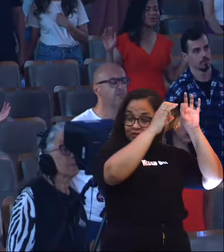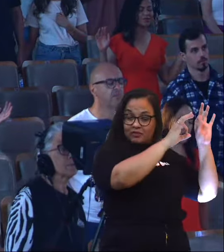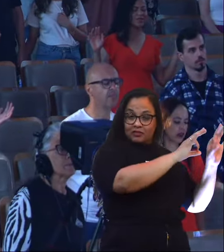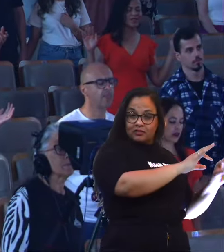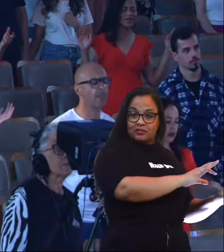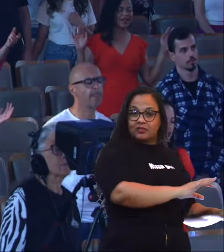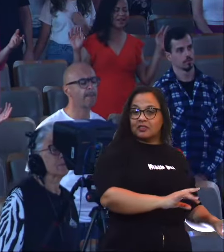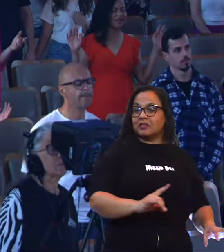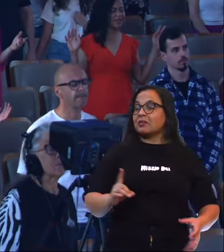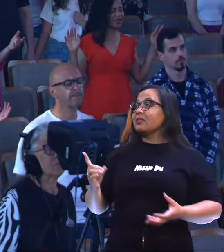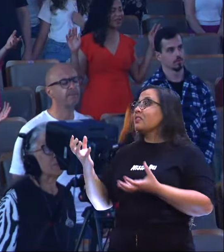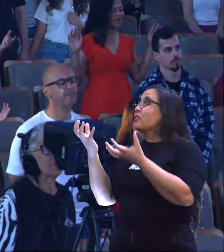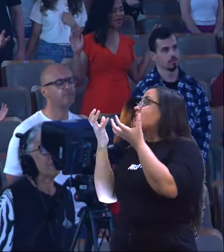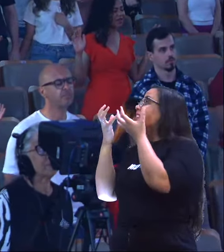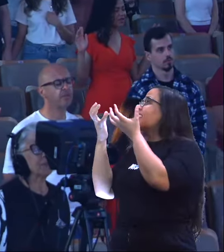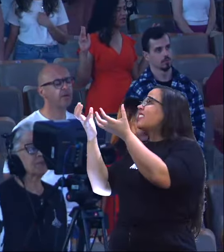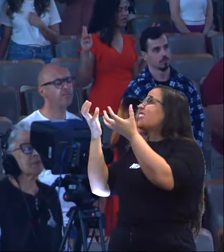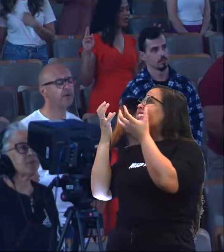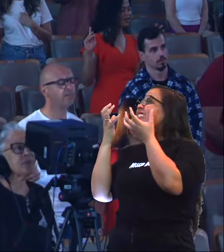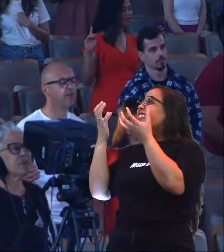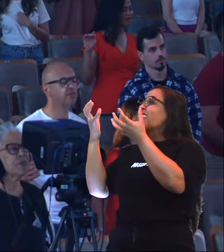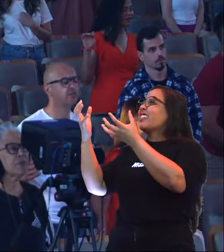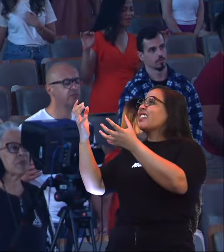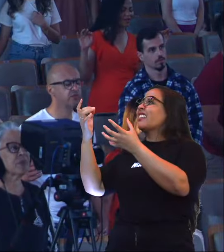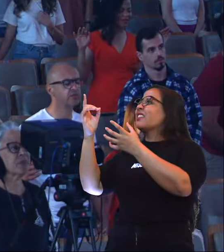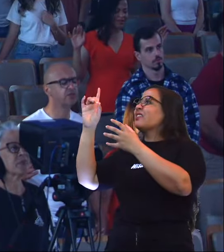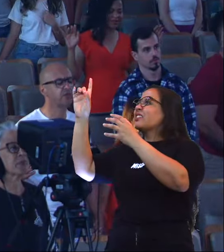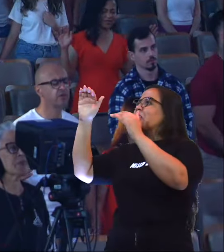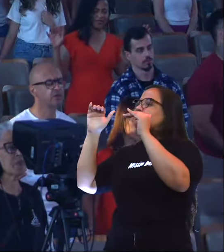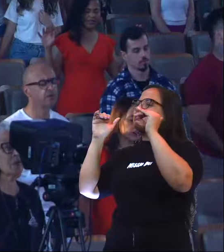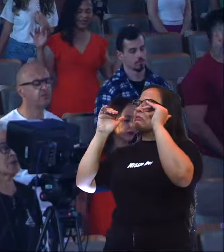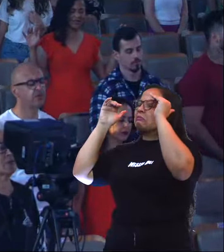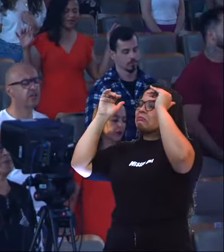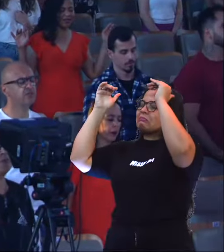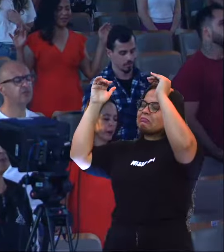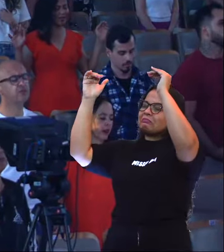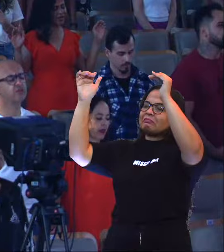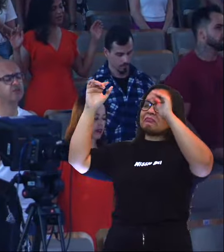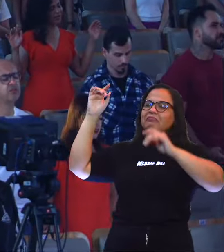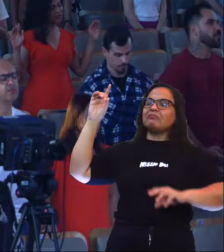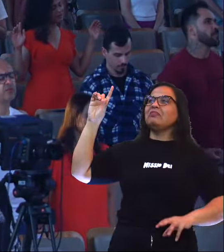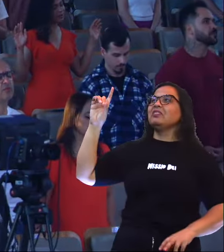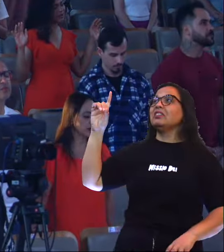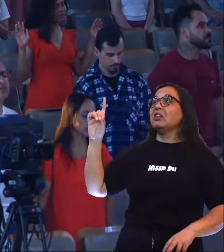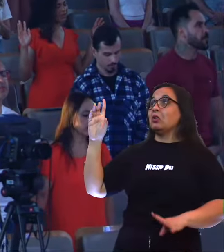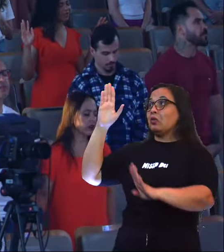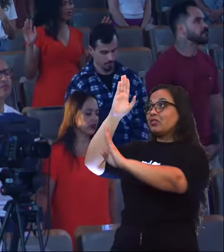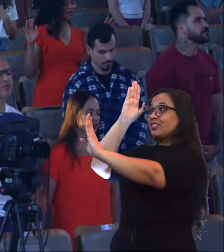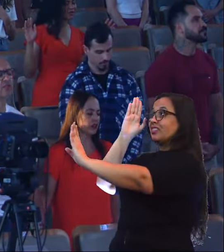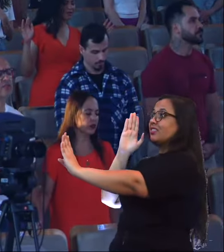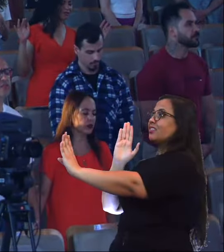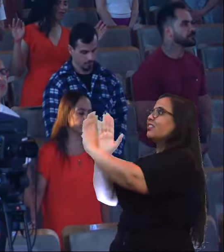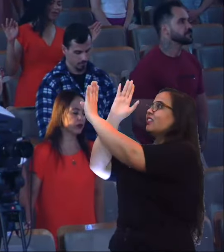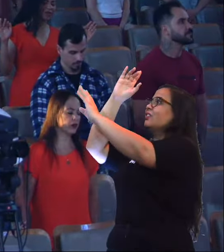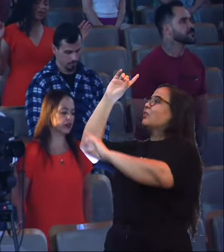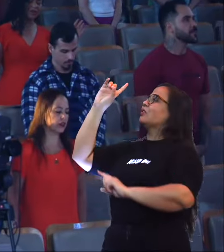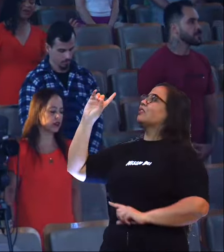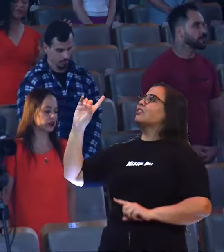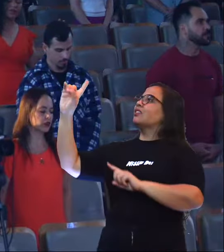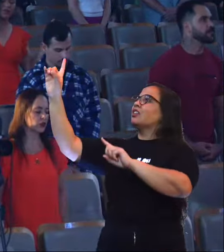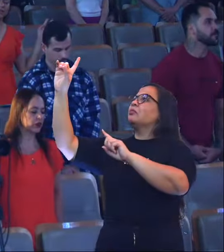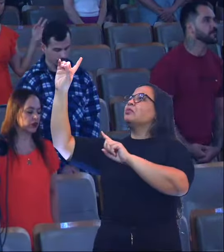De fato nós encontramos esse tesouro, vamos corresponder a isso, vamos responder à revelação de quem é o Filho de Deus.